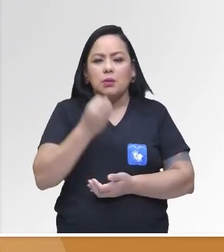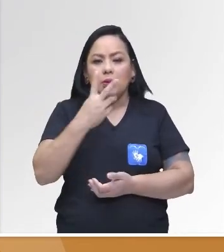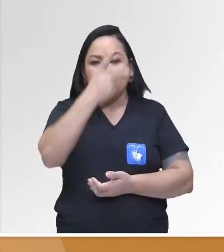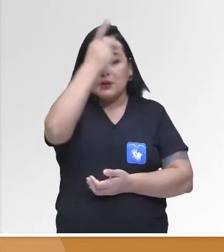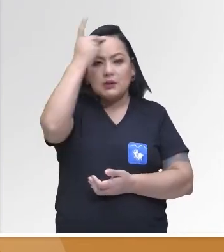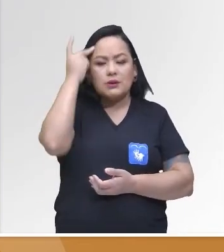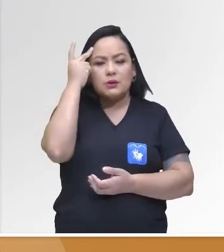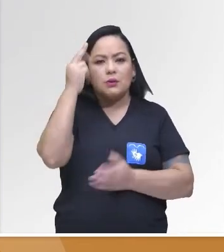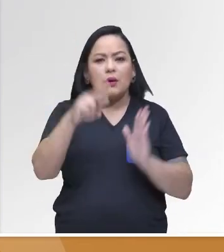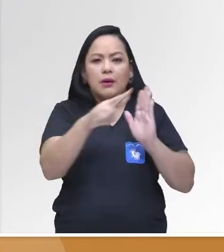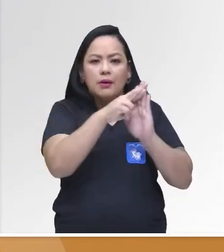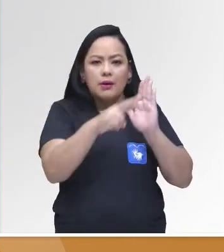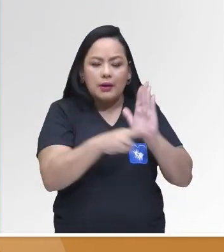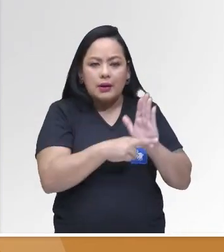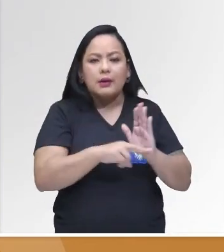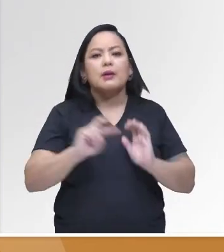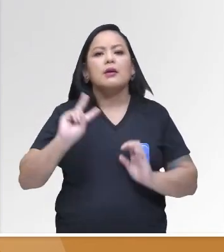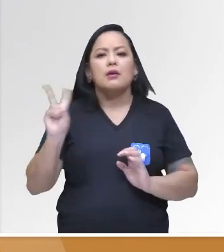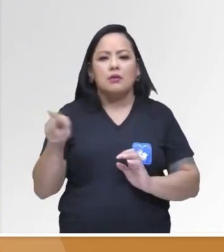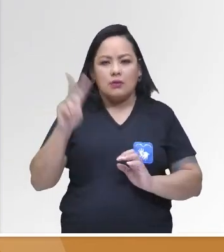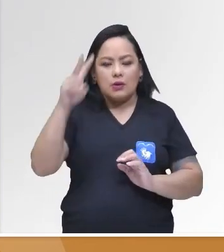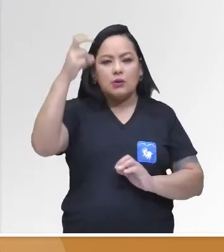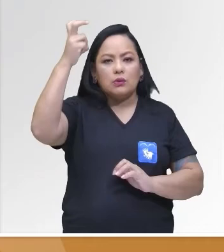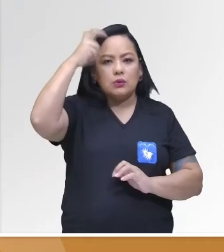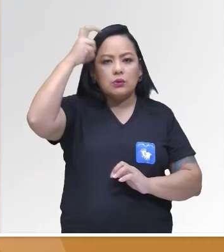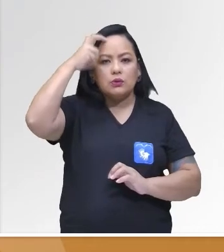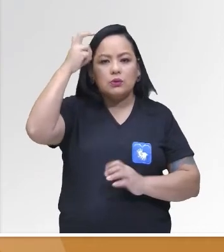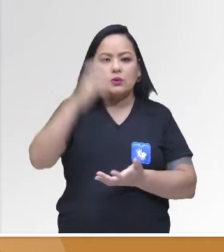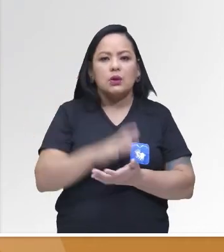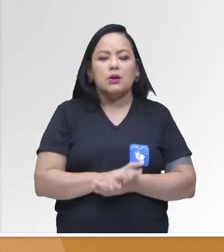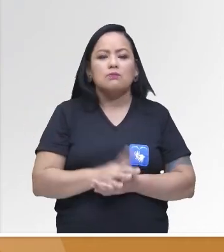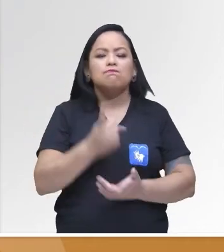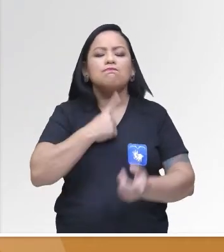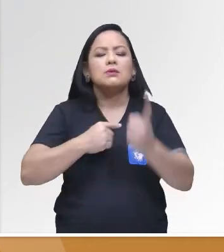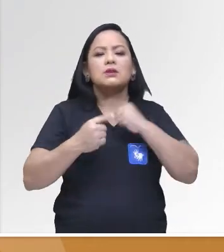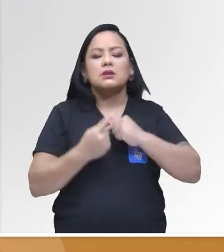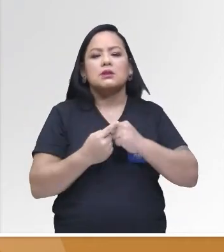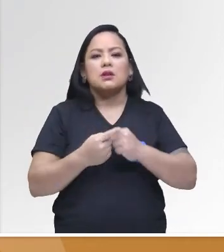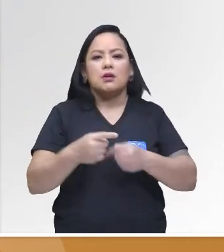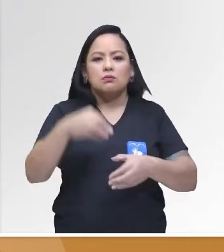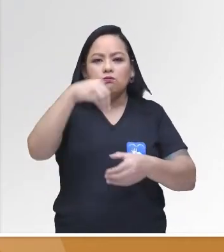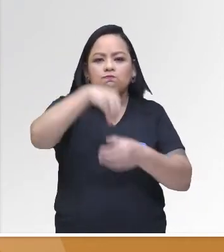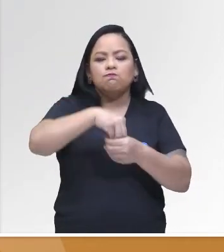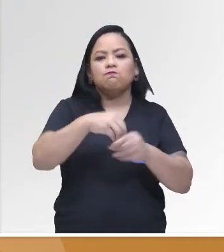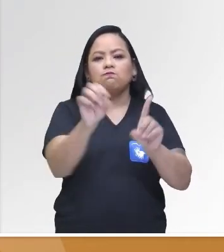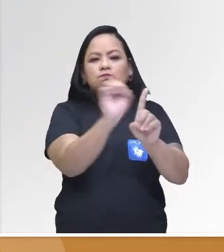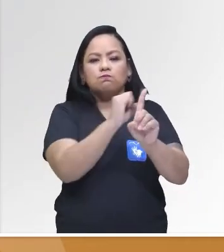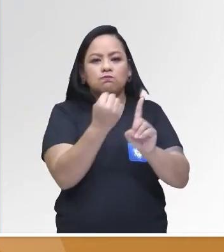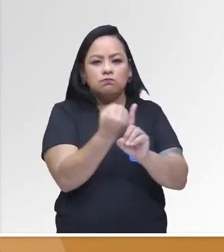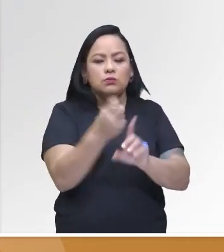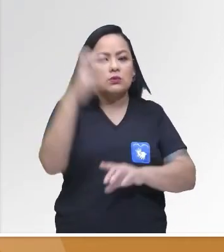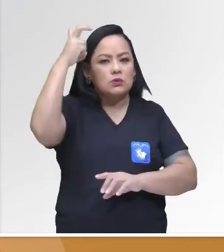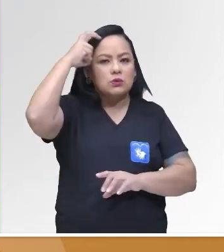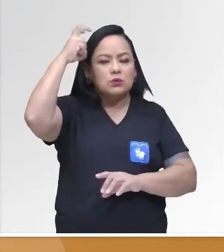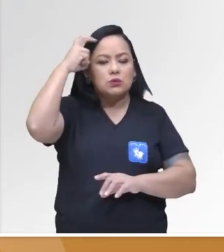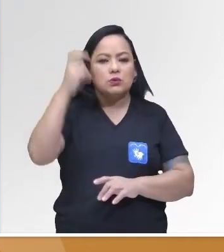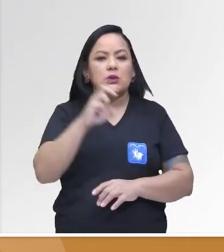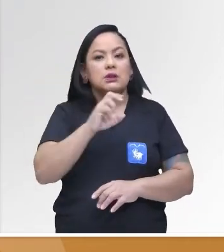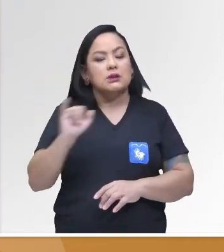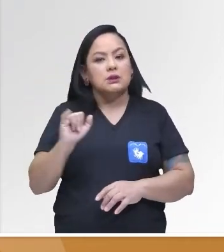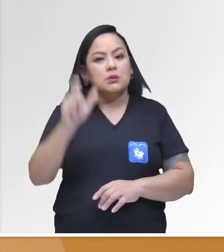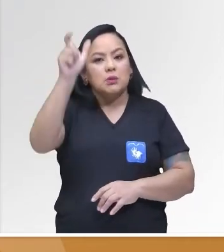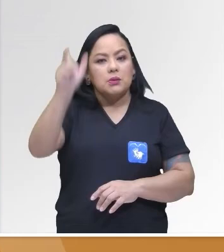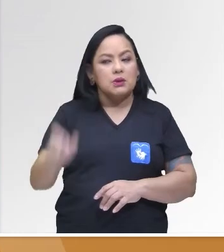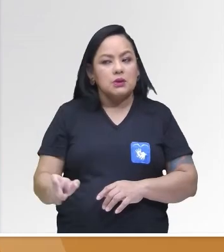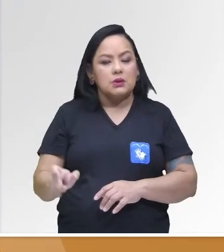uma norma, é um valor cultural desejável dentro da nossa cultura. Se